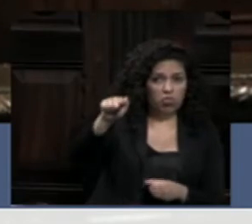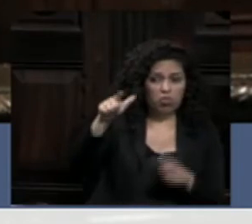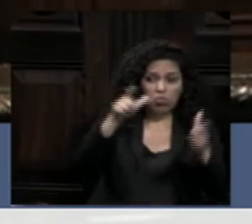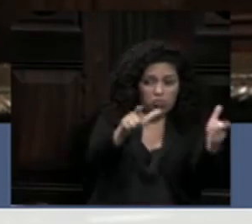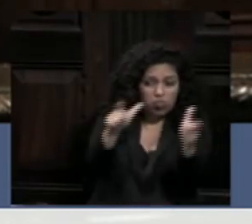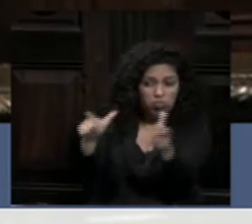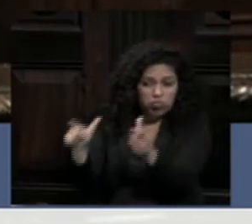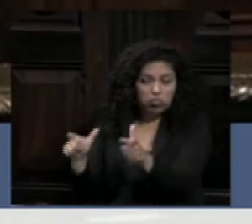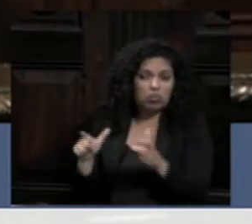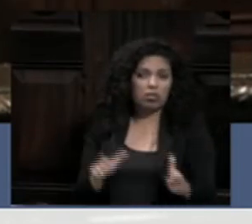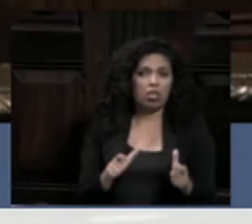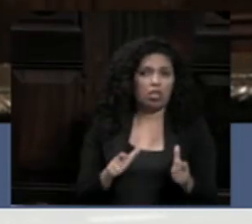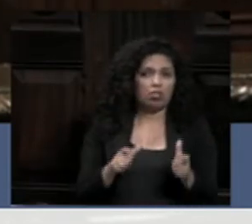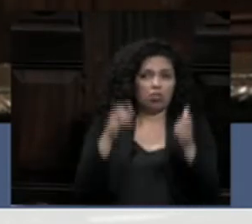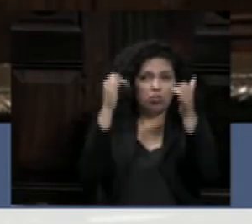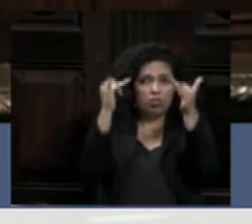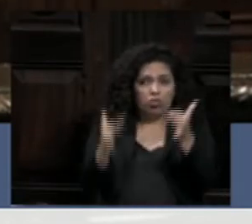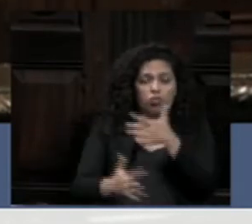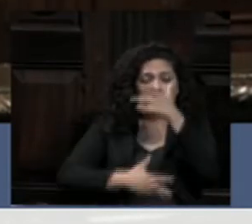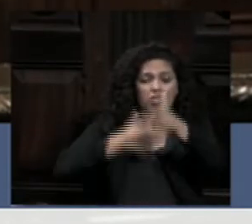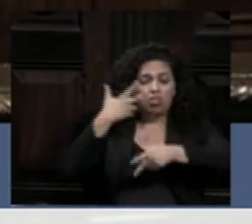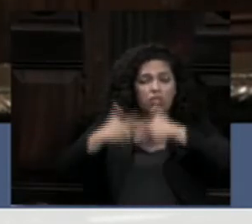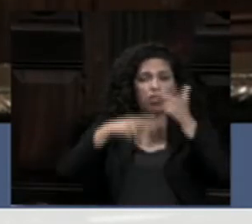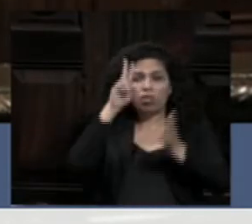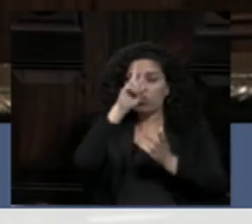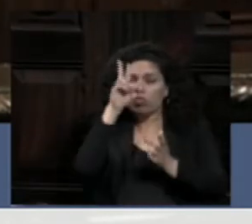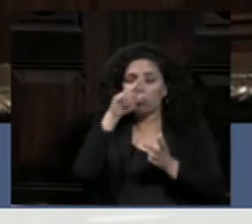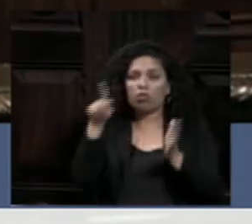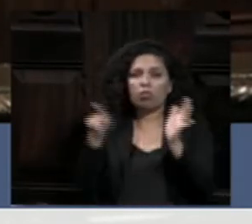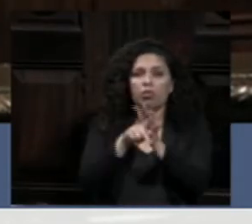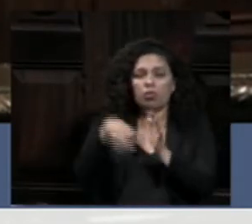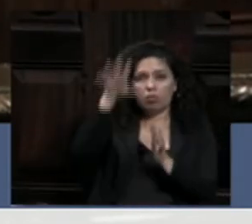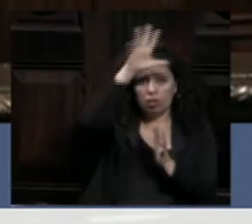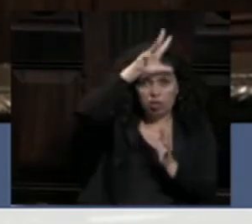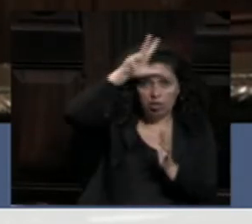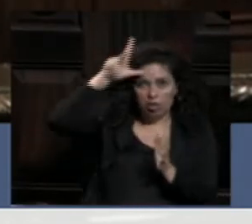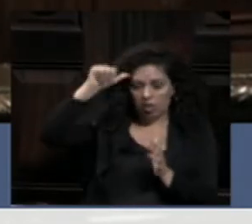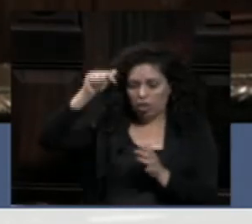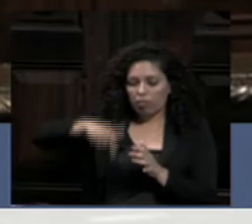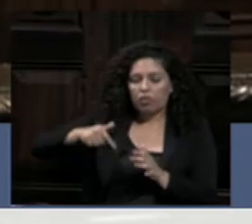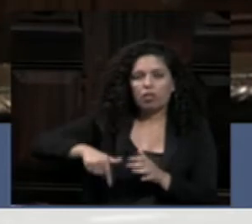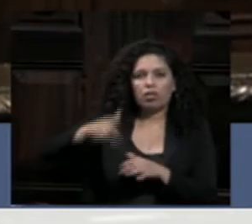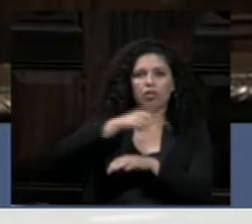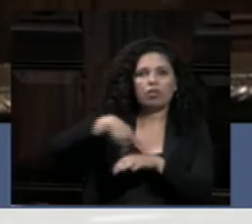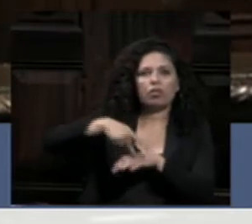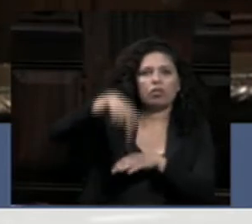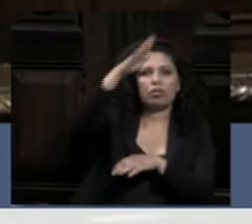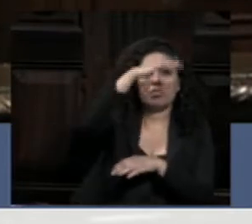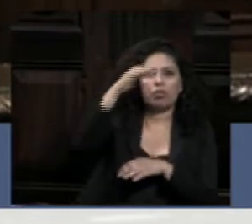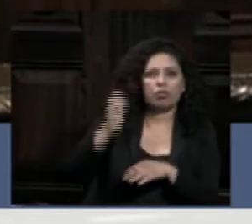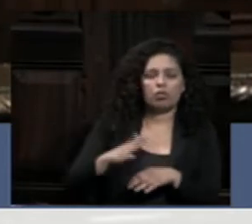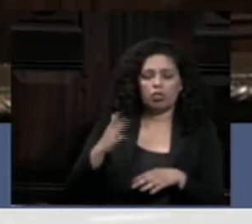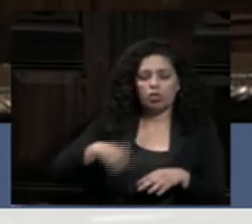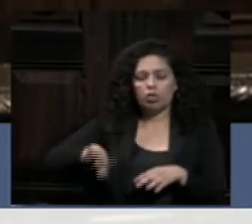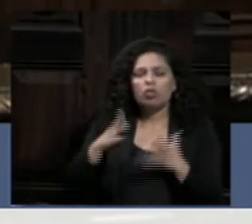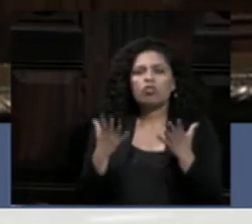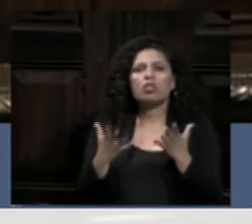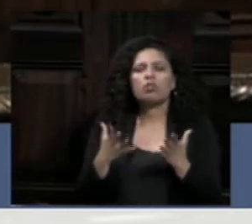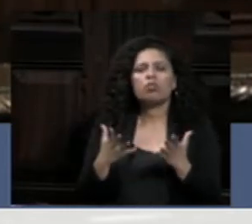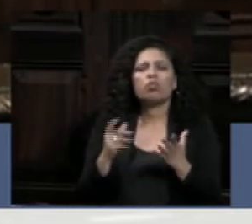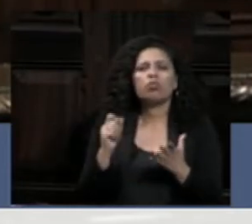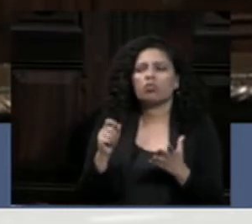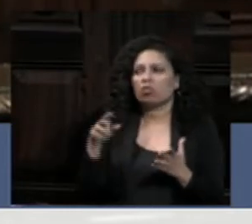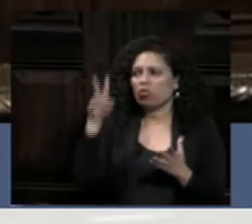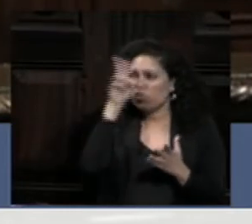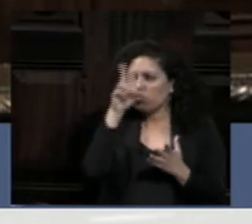Janeiro e que visamos também a expansão para o interior do estado. Defendemos a preservação da história e não queremos